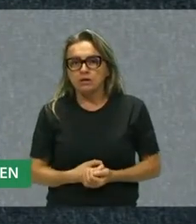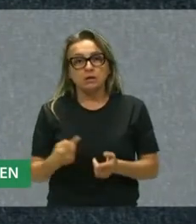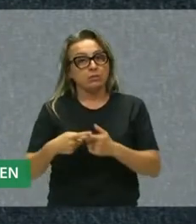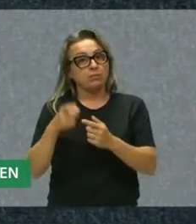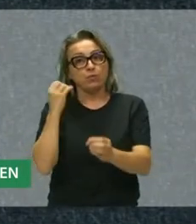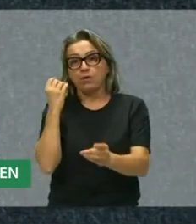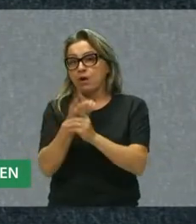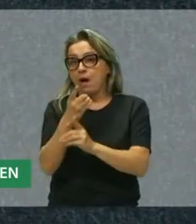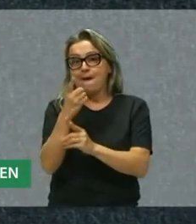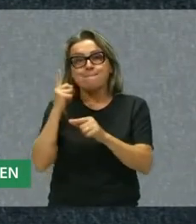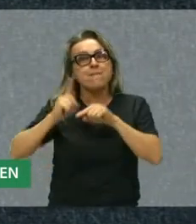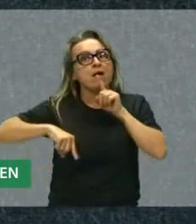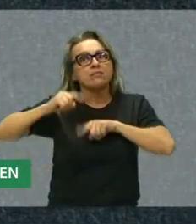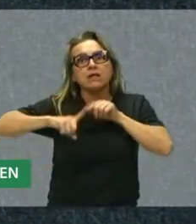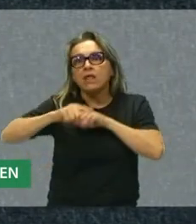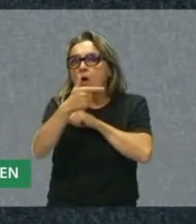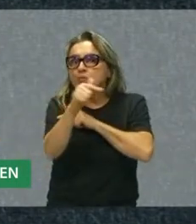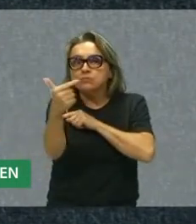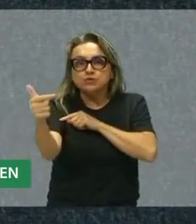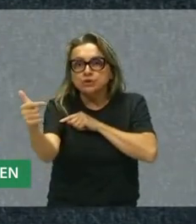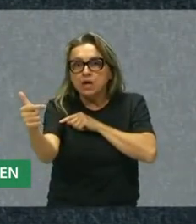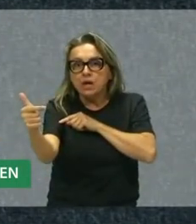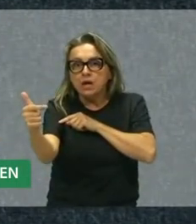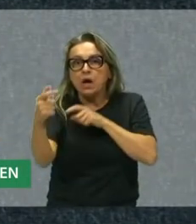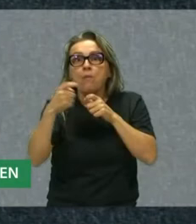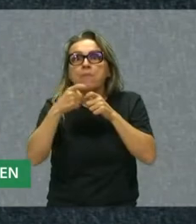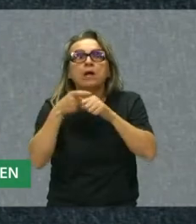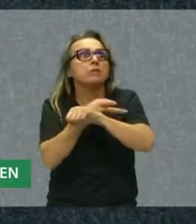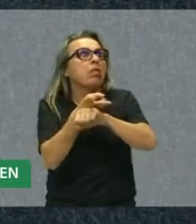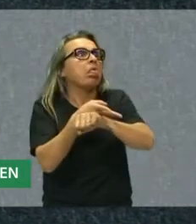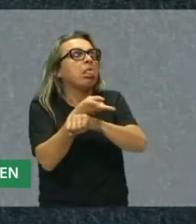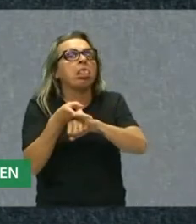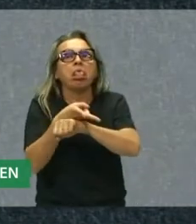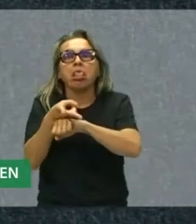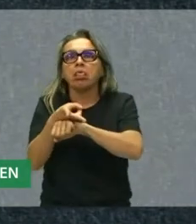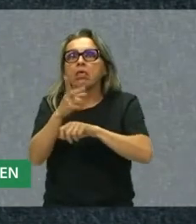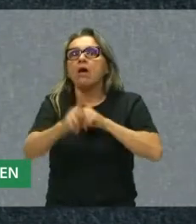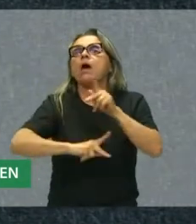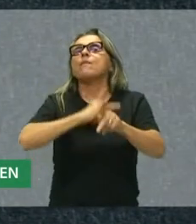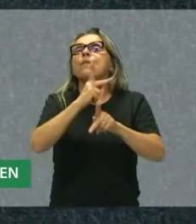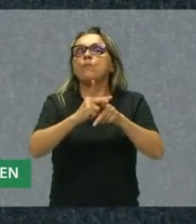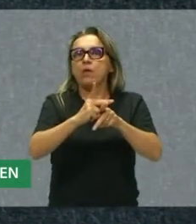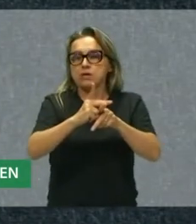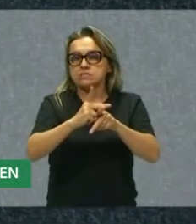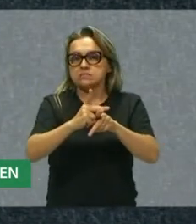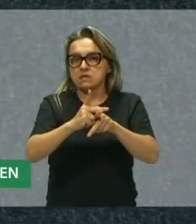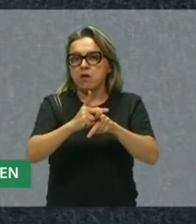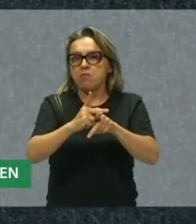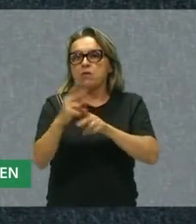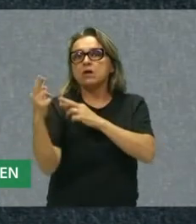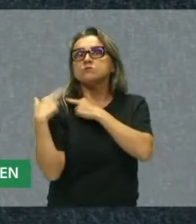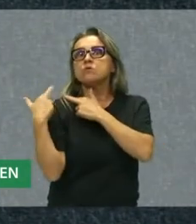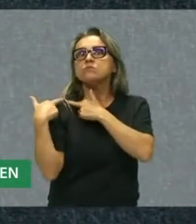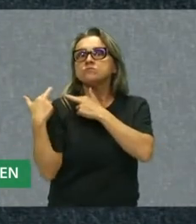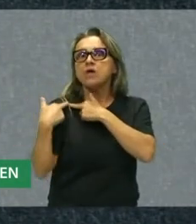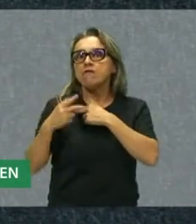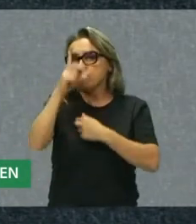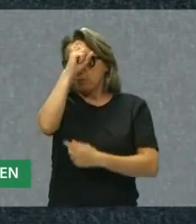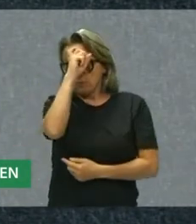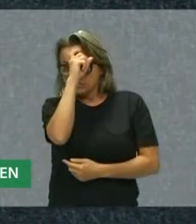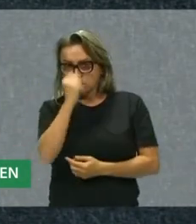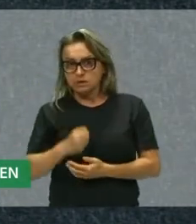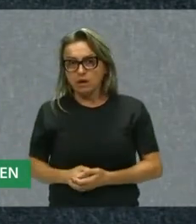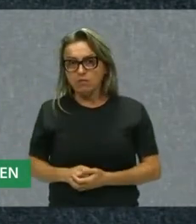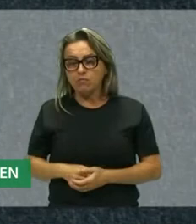Itajaí, carregando o Marieta nas costas, se prejudica muito com isso. Porque eu entendo que o